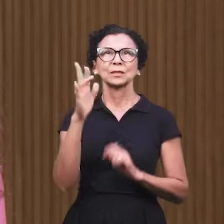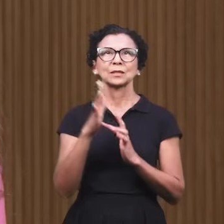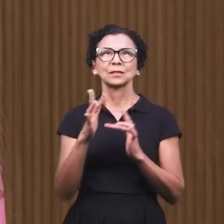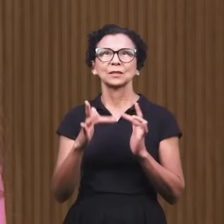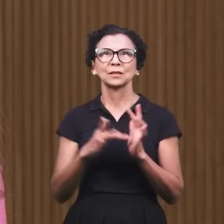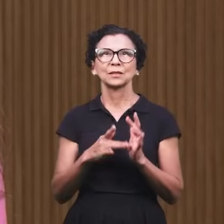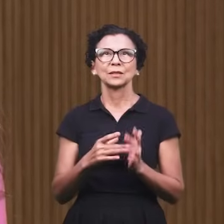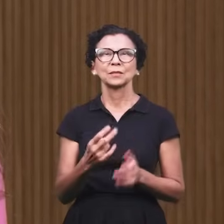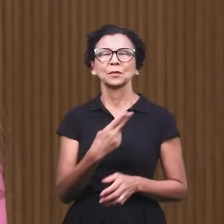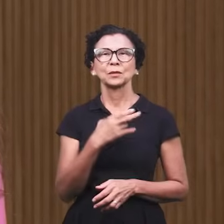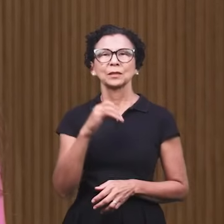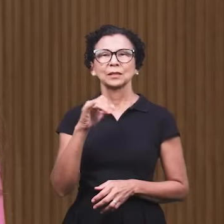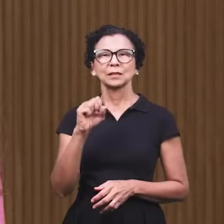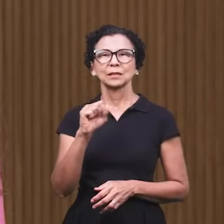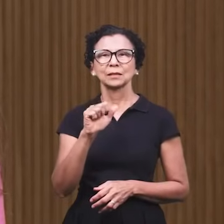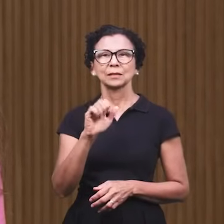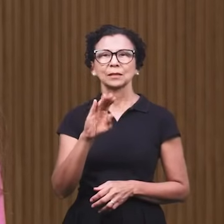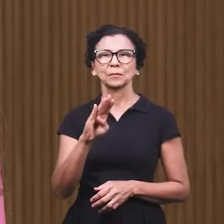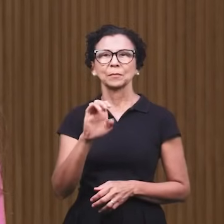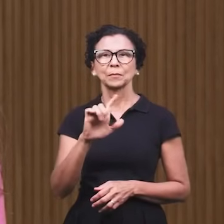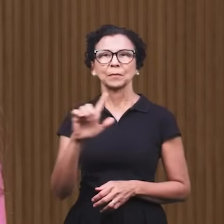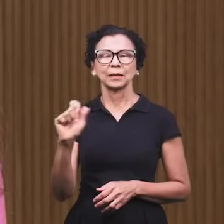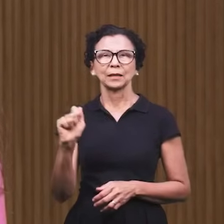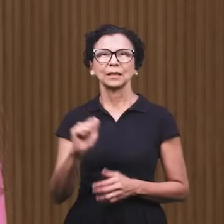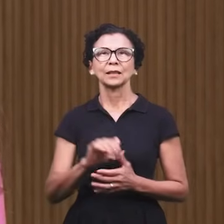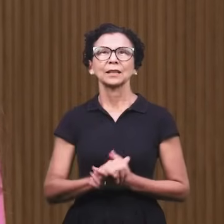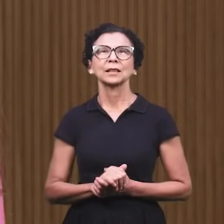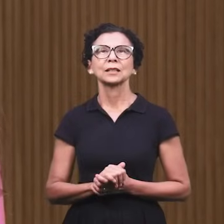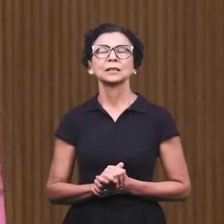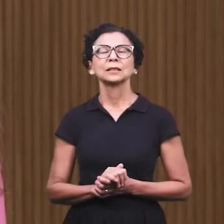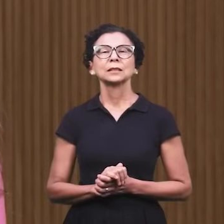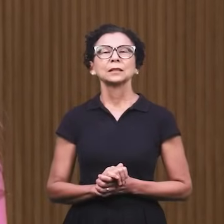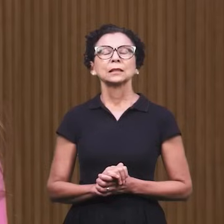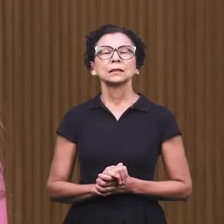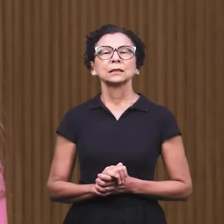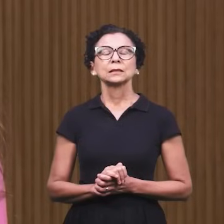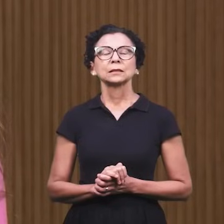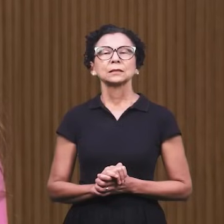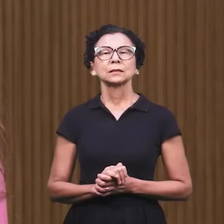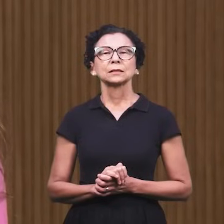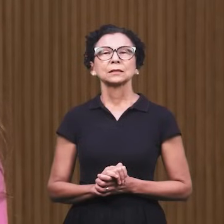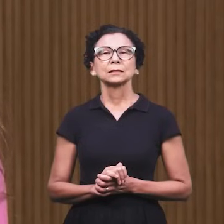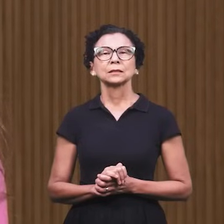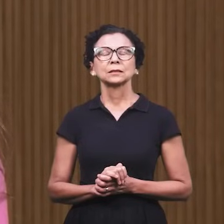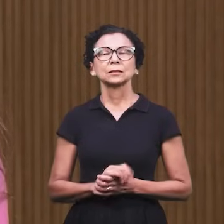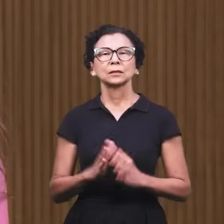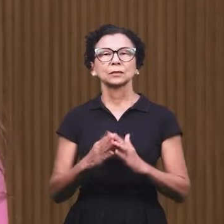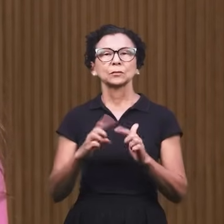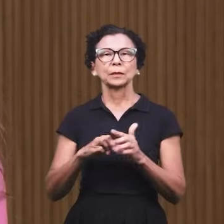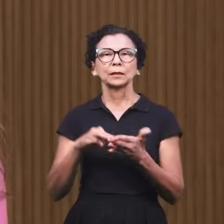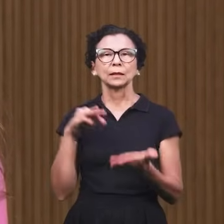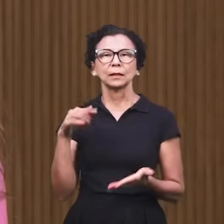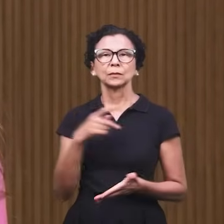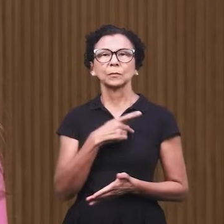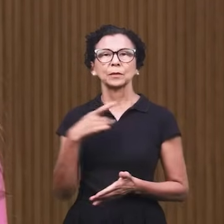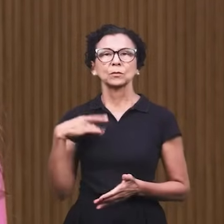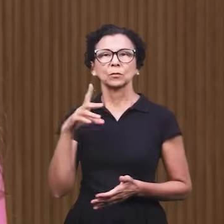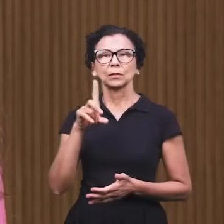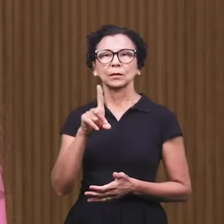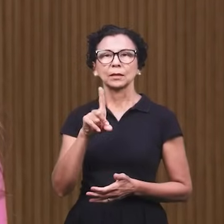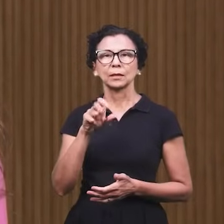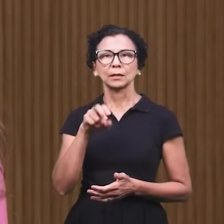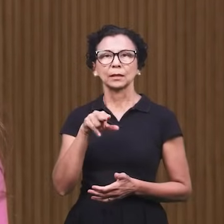Isabela Canal, da Igreja de Castanheiras, do Ministério do Pastor Daniel. E a minha pergunta está relacionada àquilo que a Andréia falou, a vida